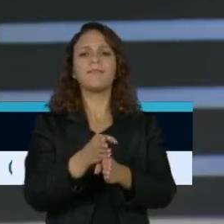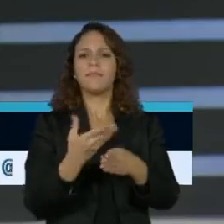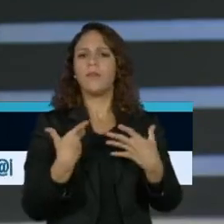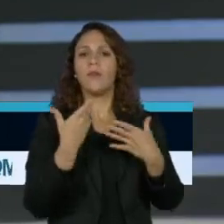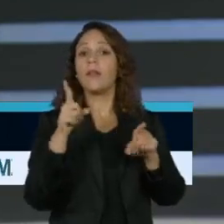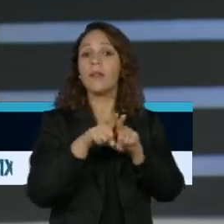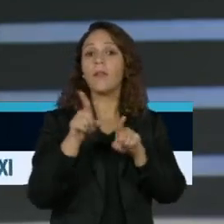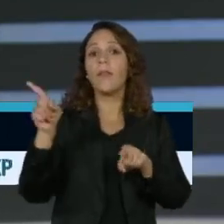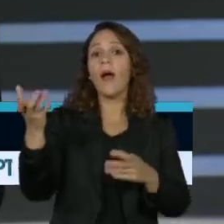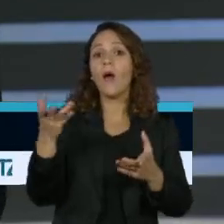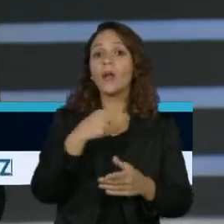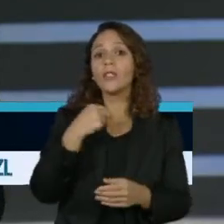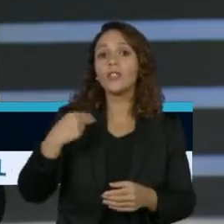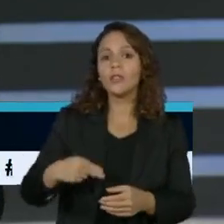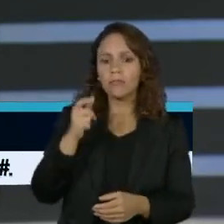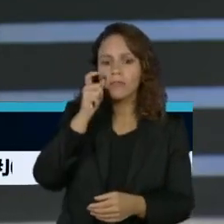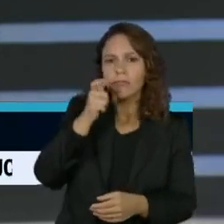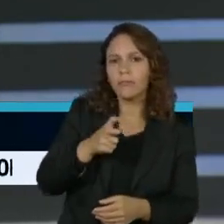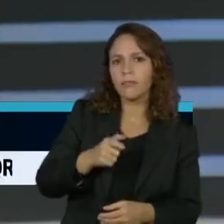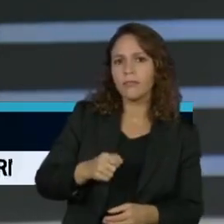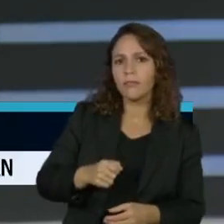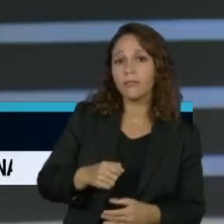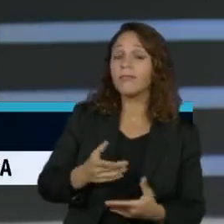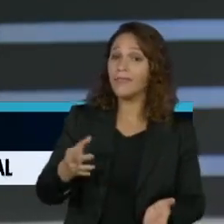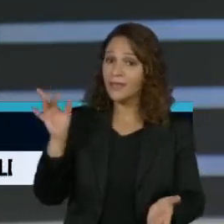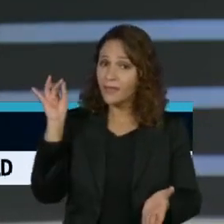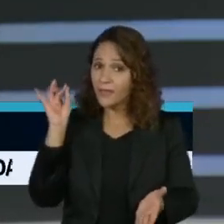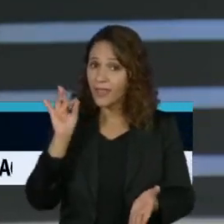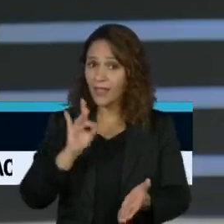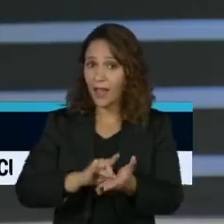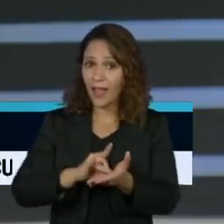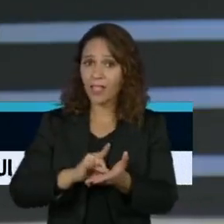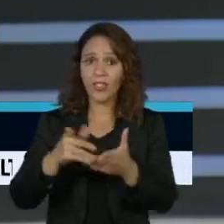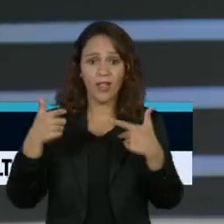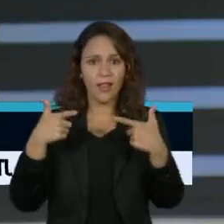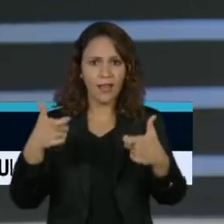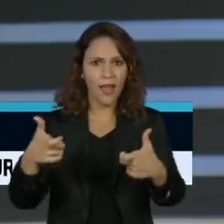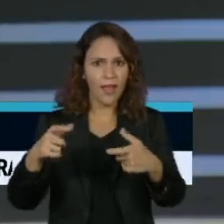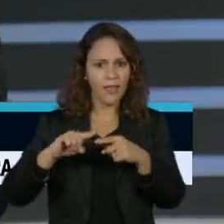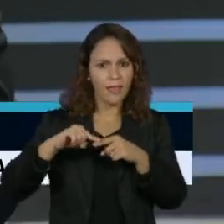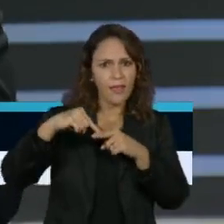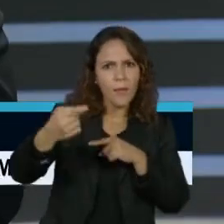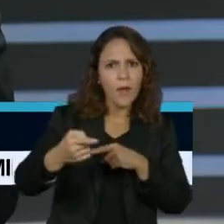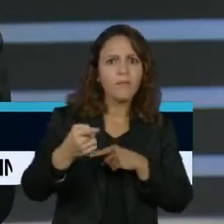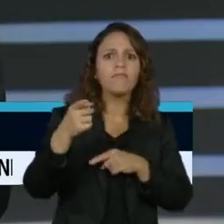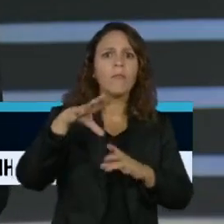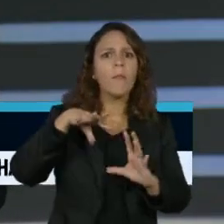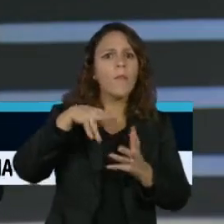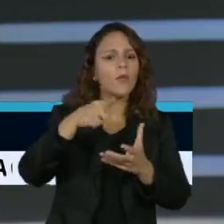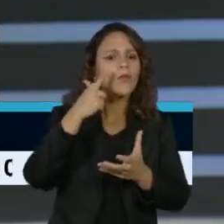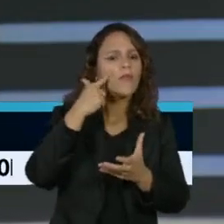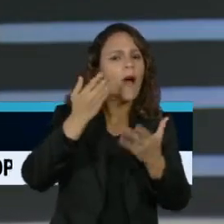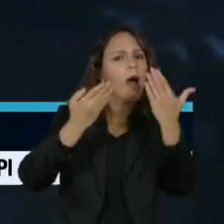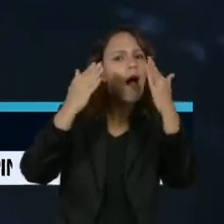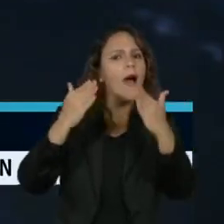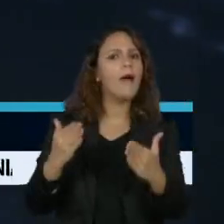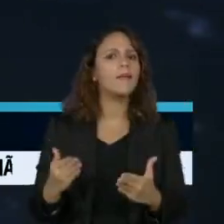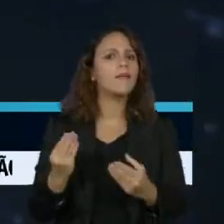fiquem de olho ou seja o mundo que vai sair dessa guerra na Ucrânia não é o mesmo mundo que entrou na guerra não crer